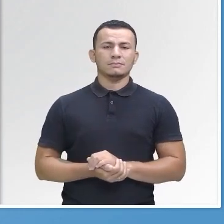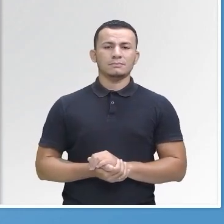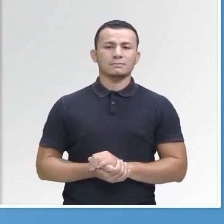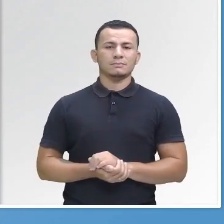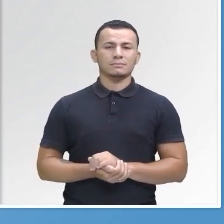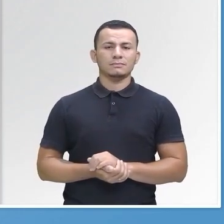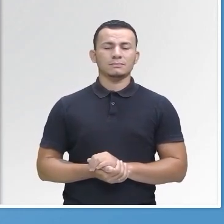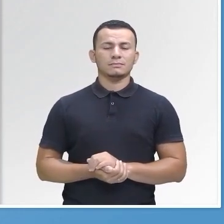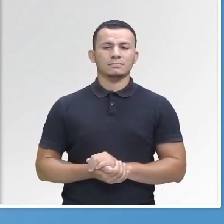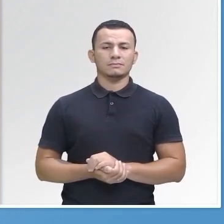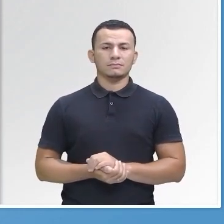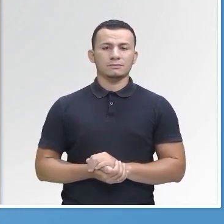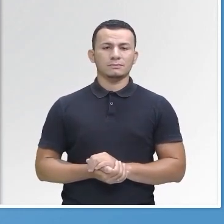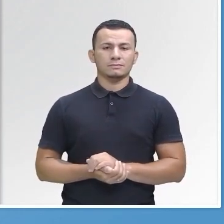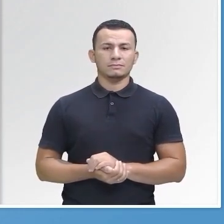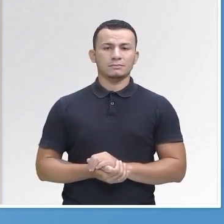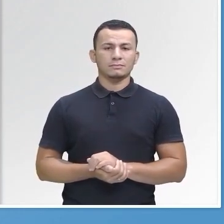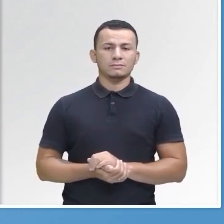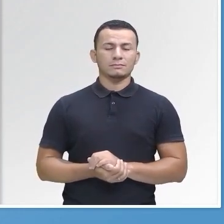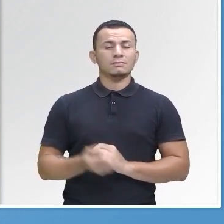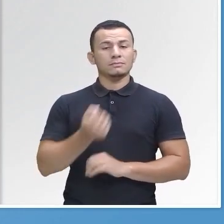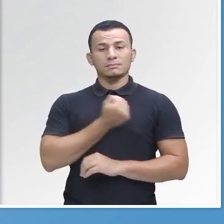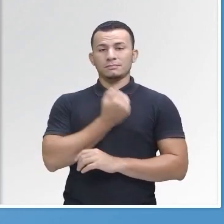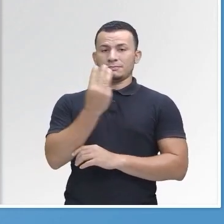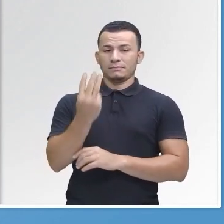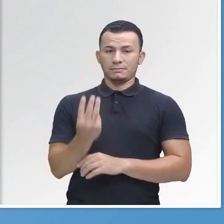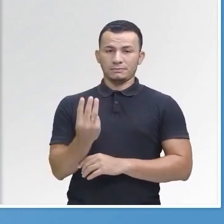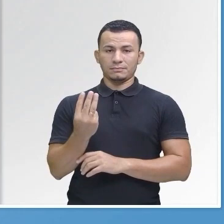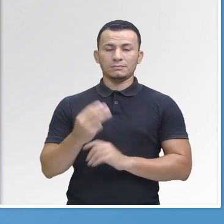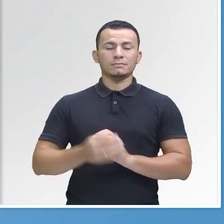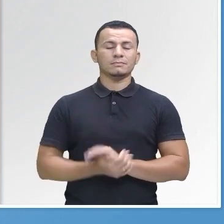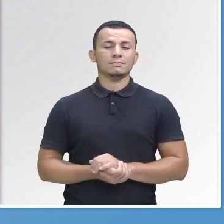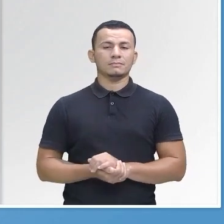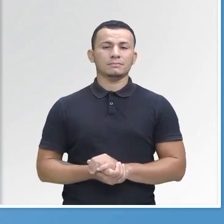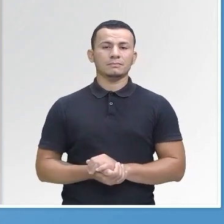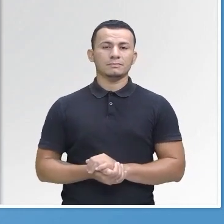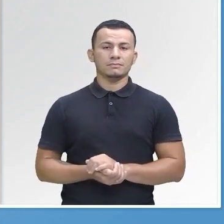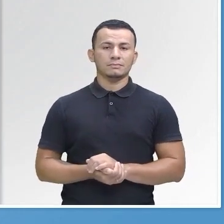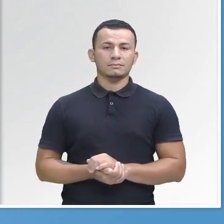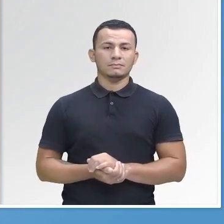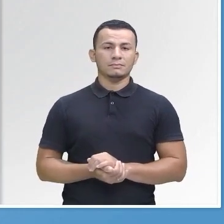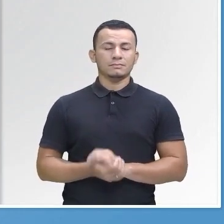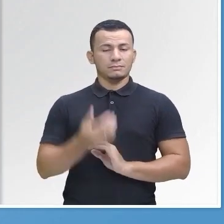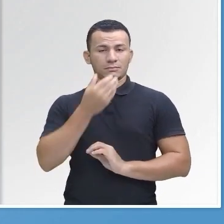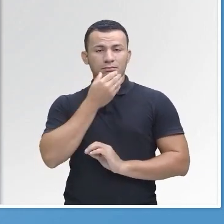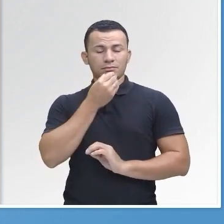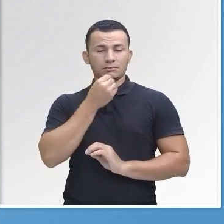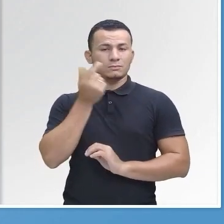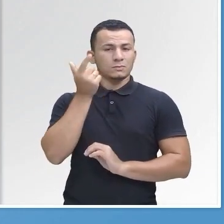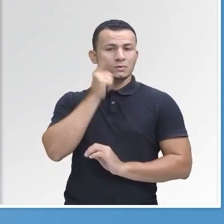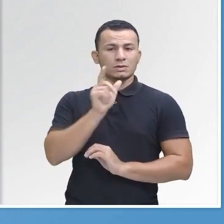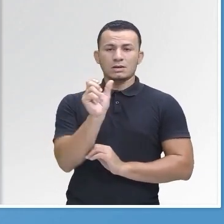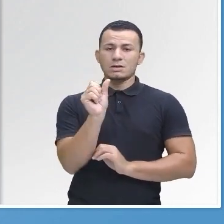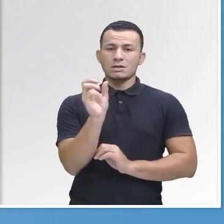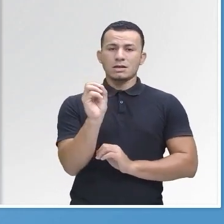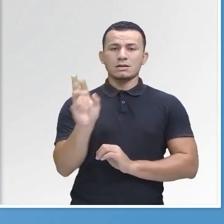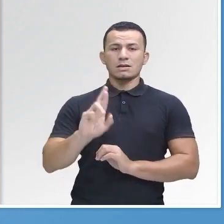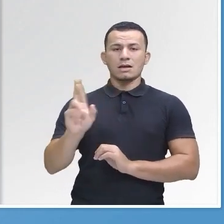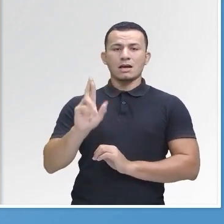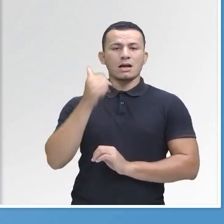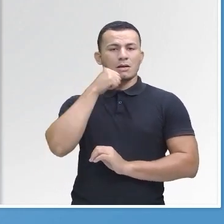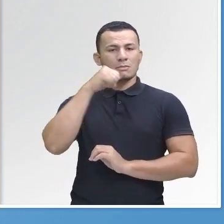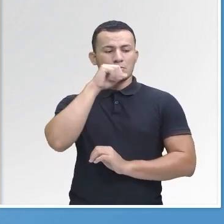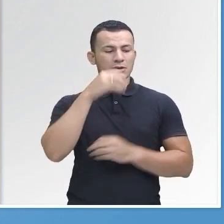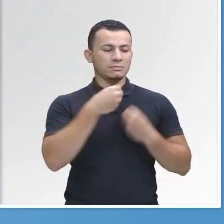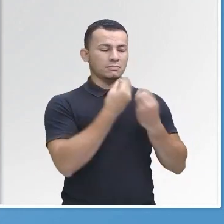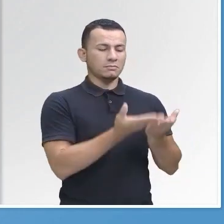1/6. Vamos ao nosso terceiro exercitando. Eli ganhou R$60 de sua mãe.